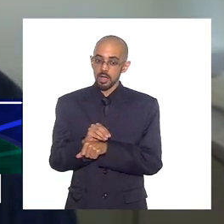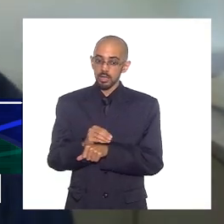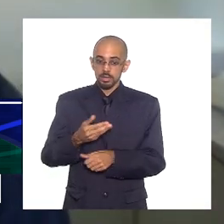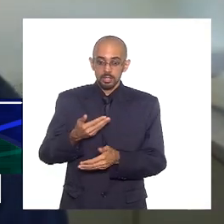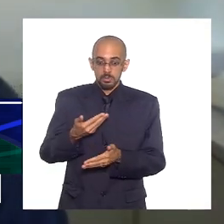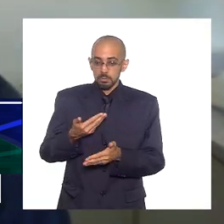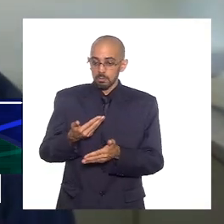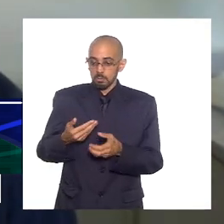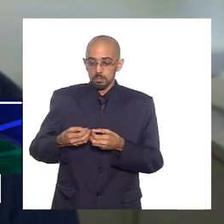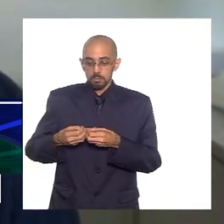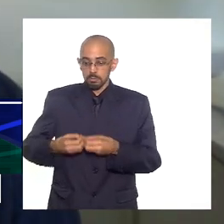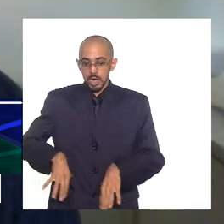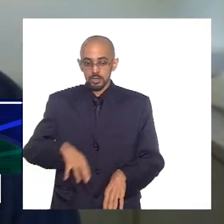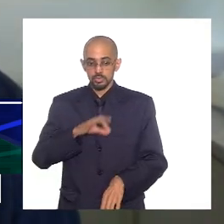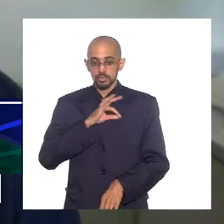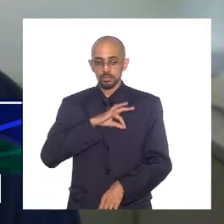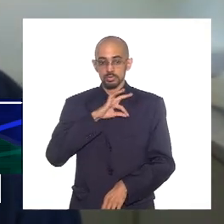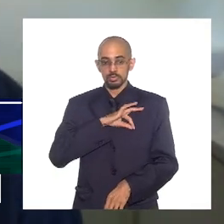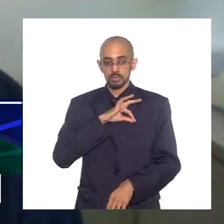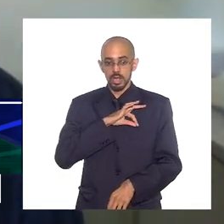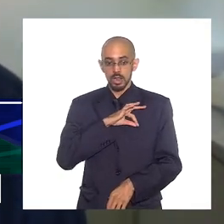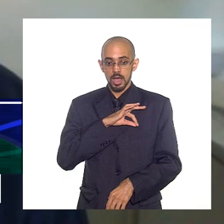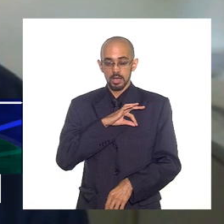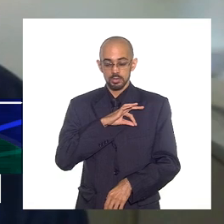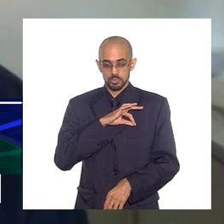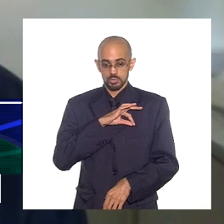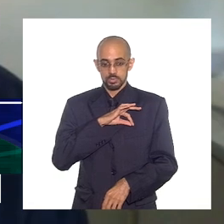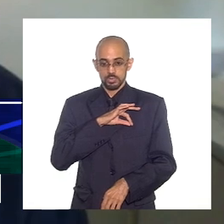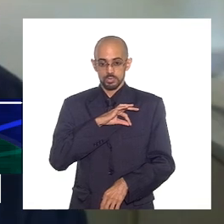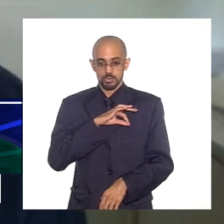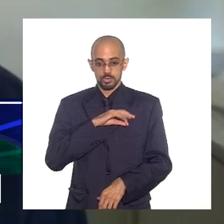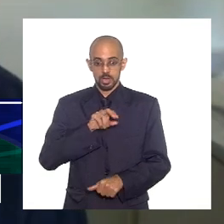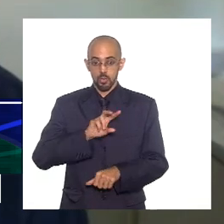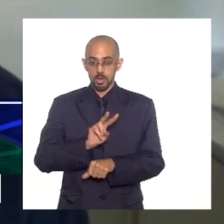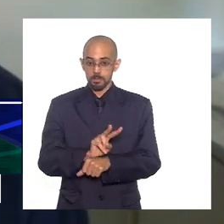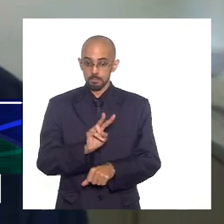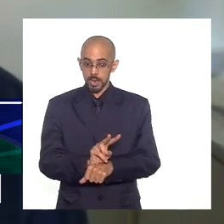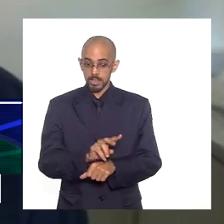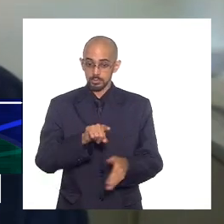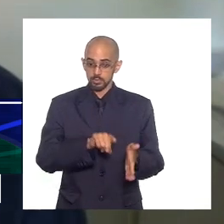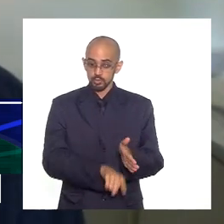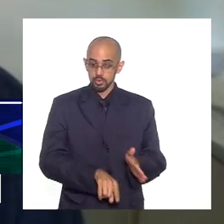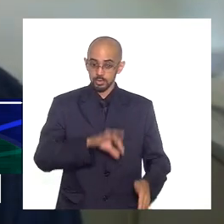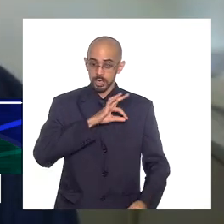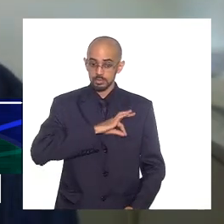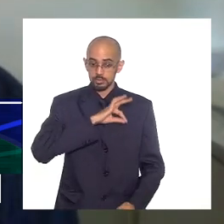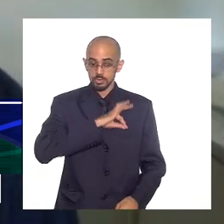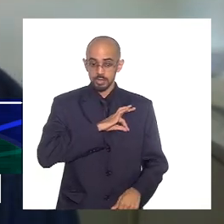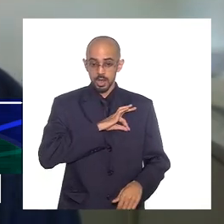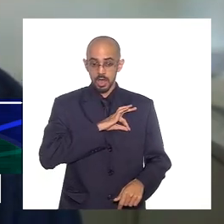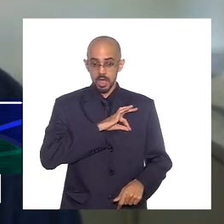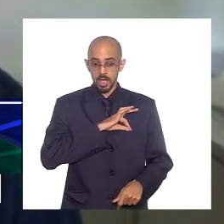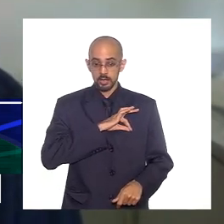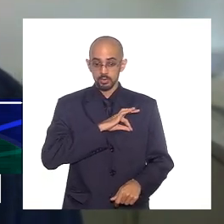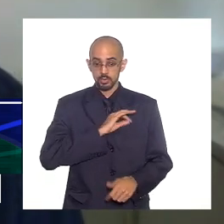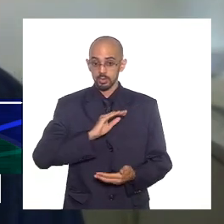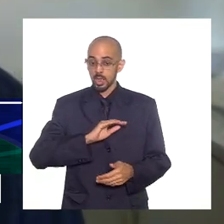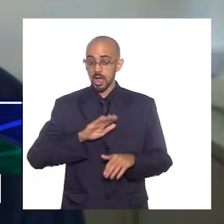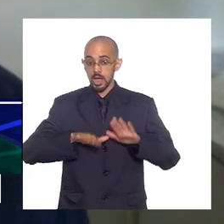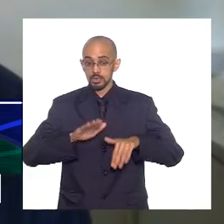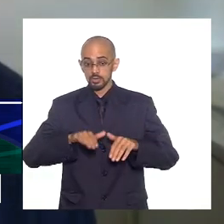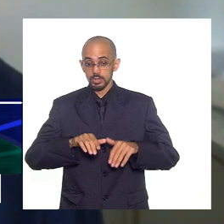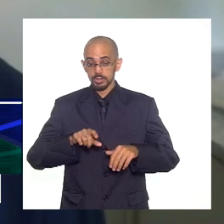empréstimo consignado, descontado em folha, em muitas parcelas, virou uma das